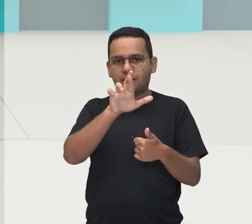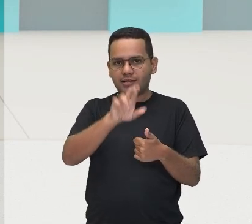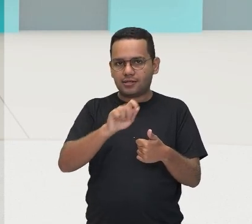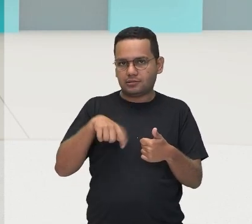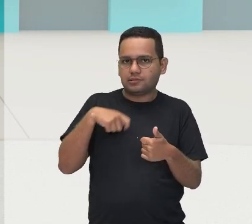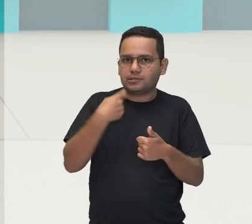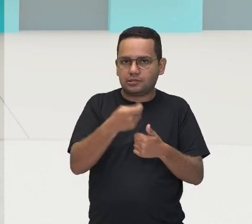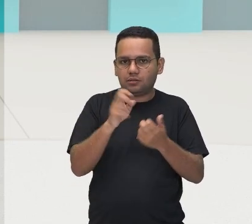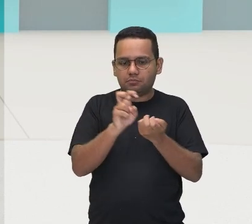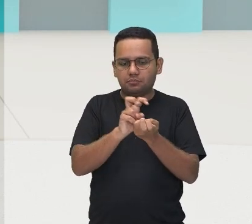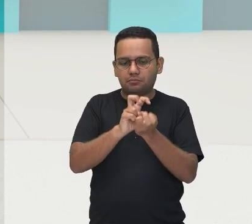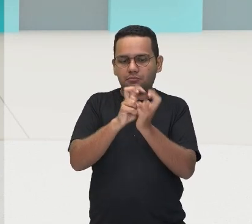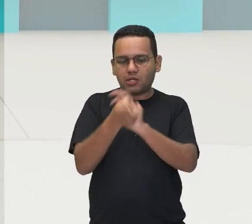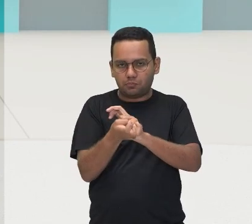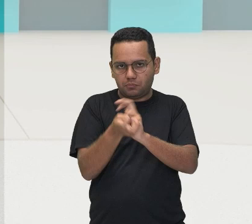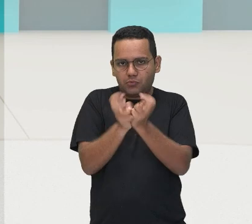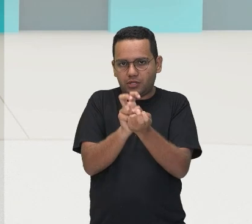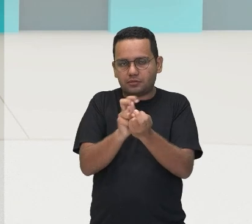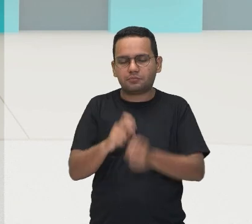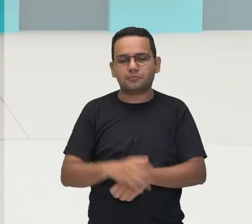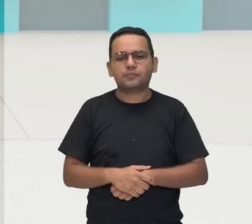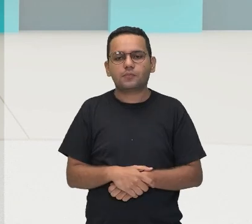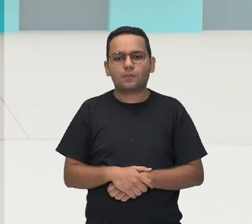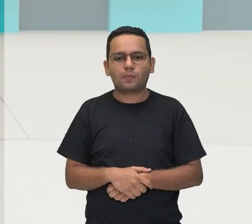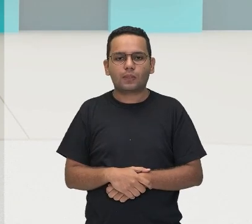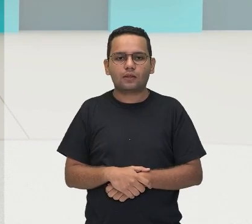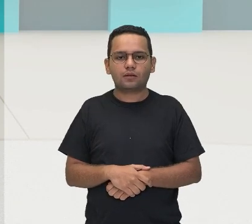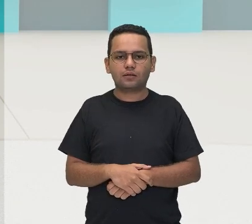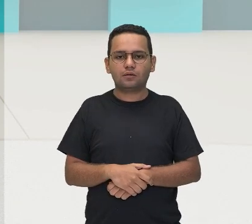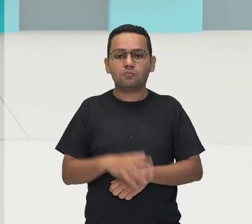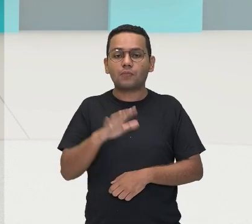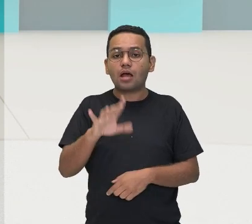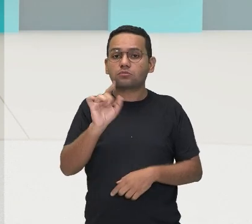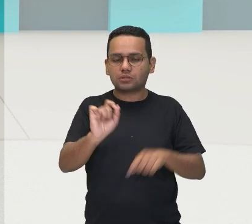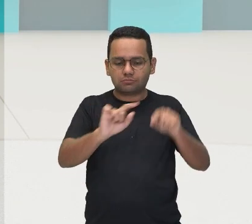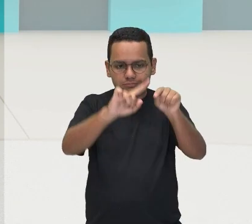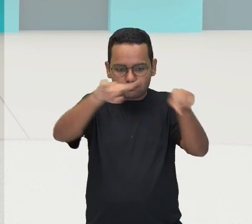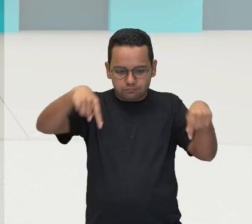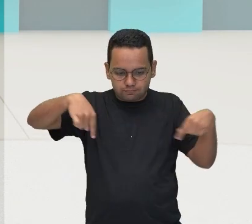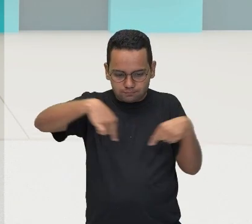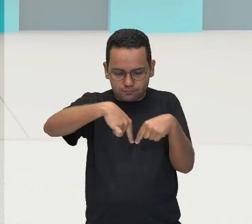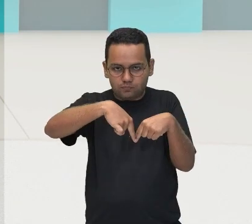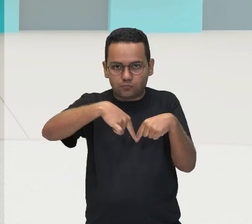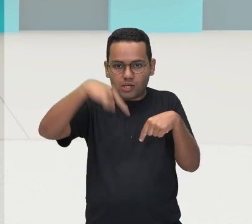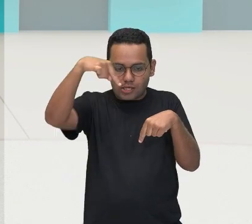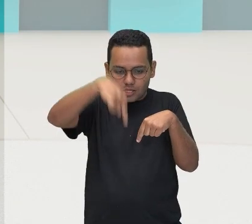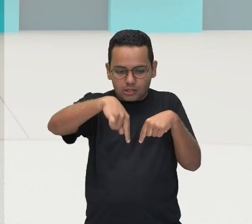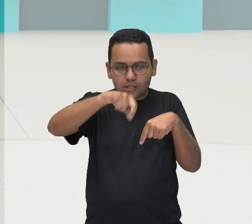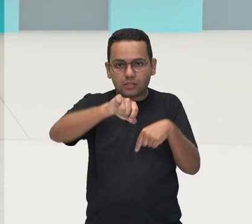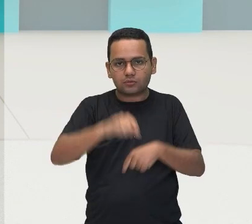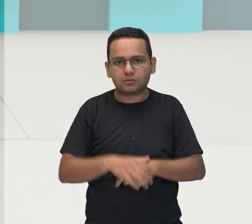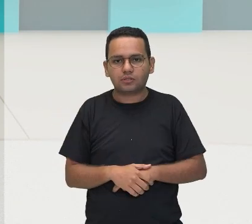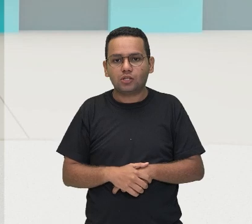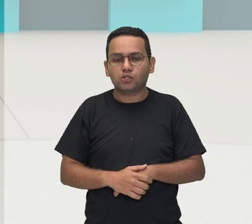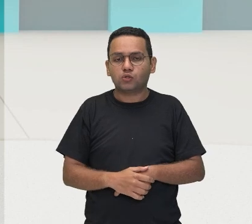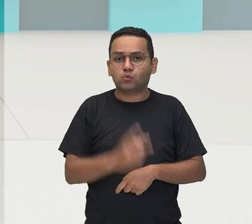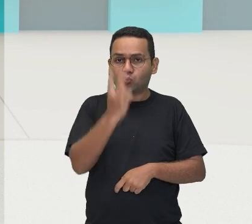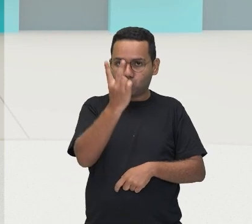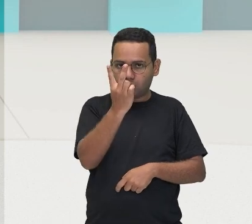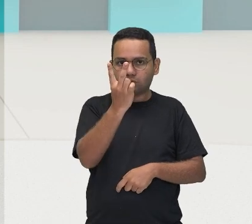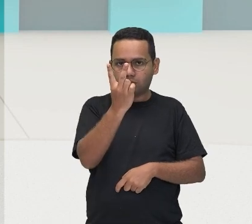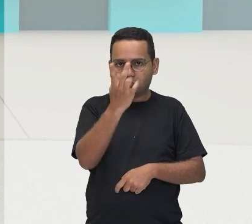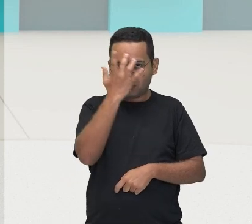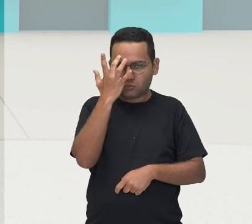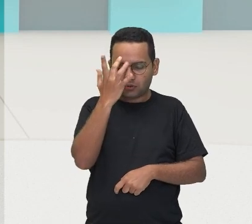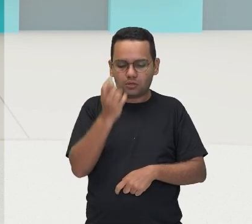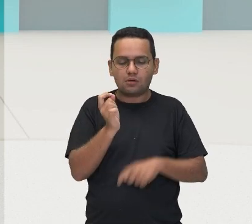a capoeira ela é realizada aí em formato de roda e dentro dessa roda vai ter duas pessoas